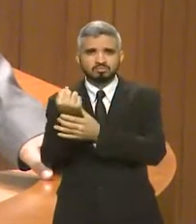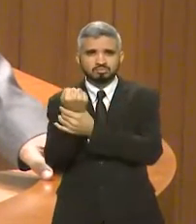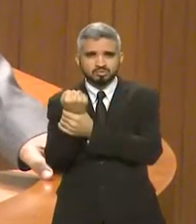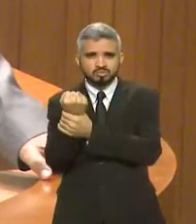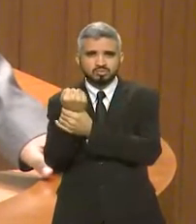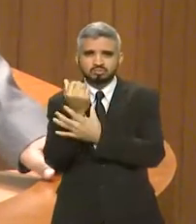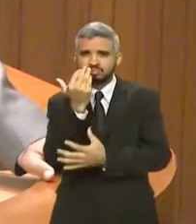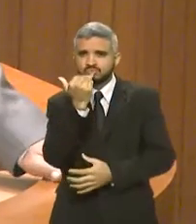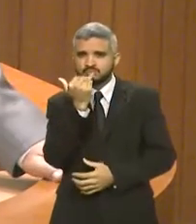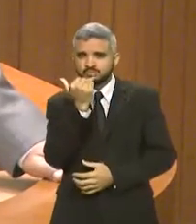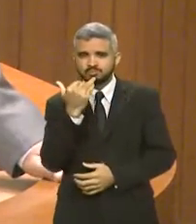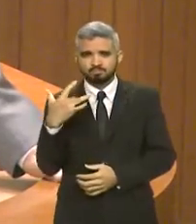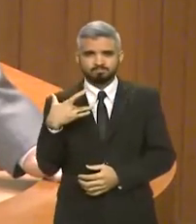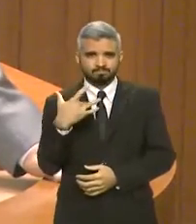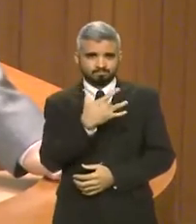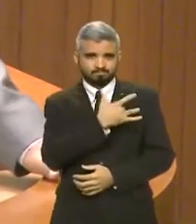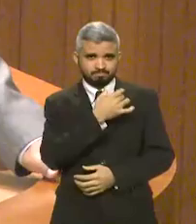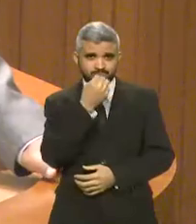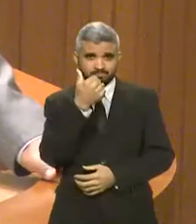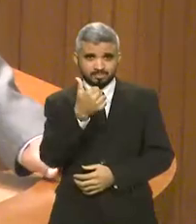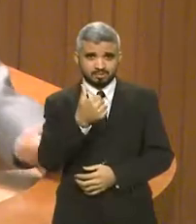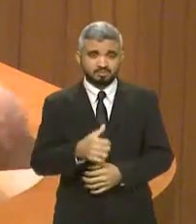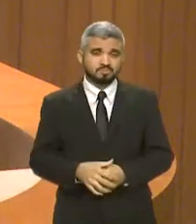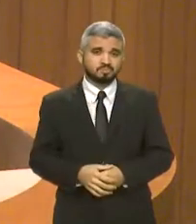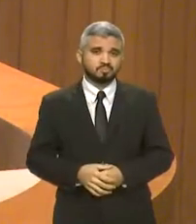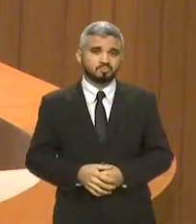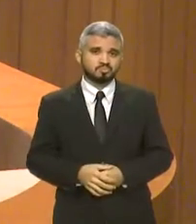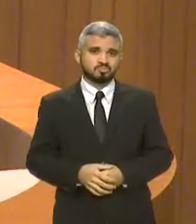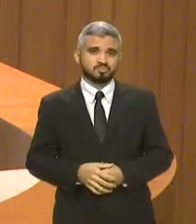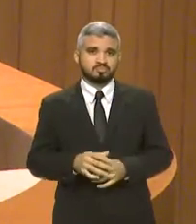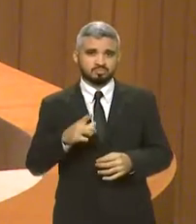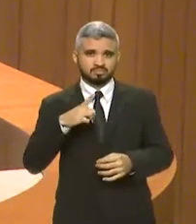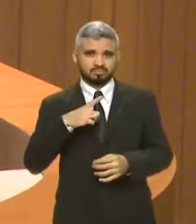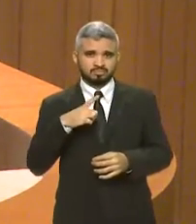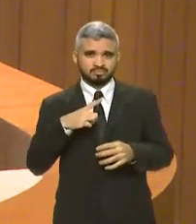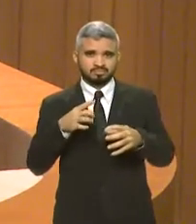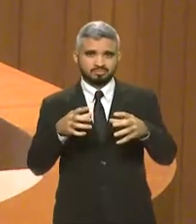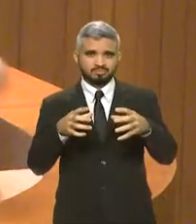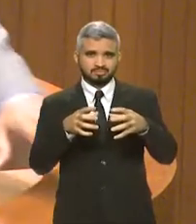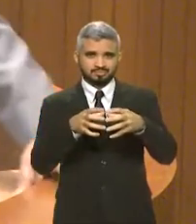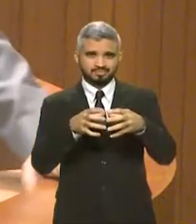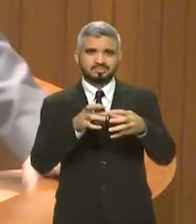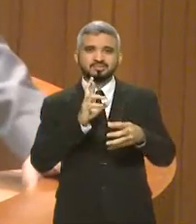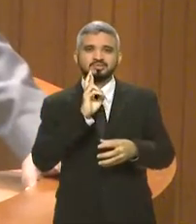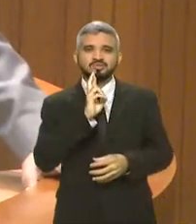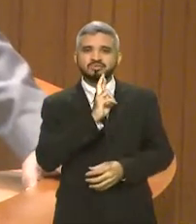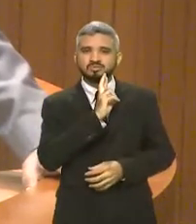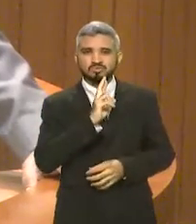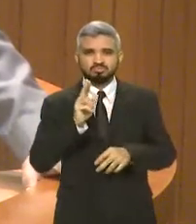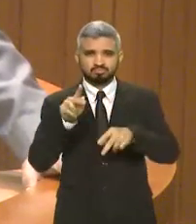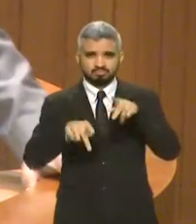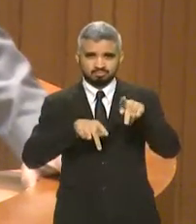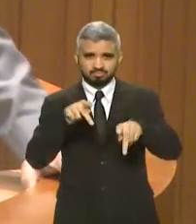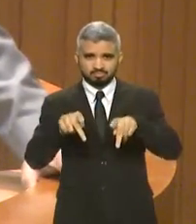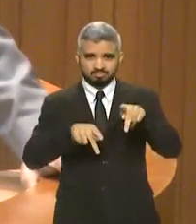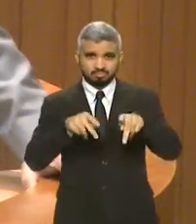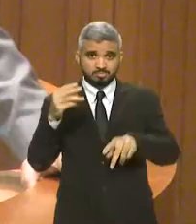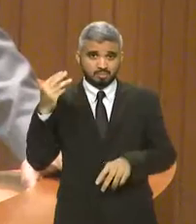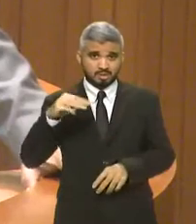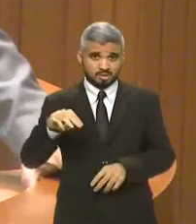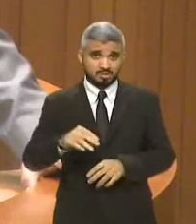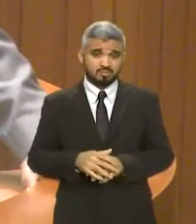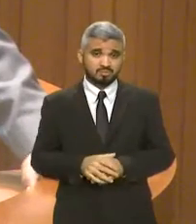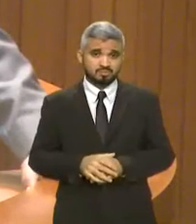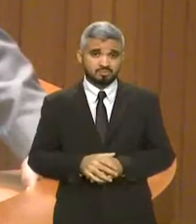Maranhão. Essa rede de restaurantes populares hoje, aqui do Maranhão, é a maior do